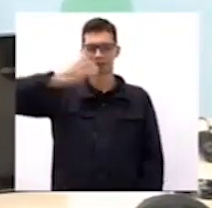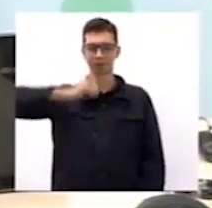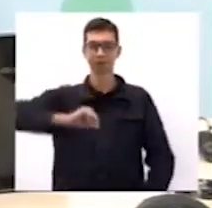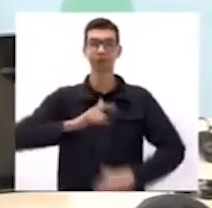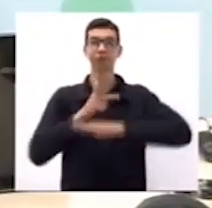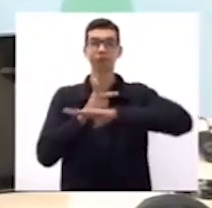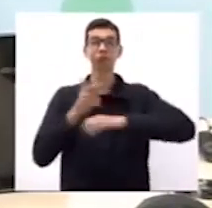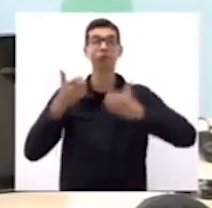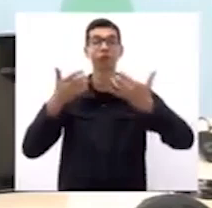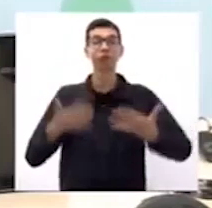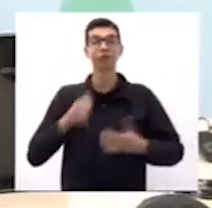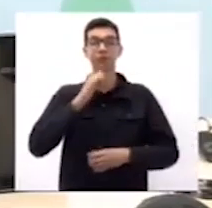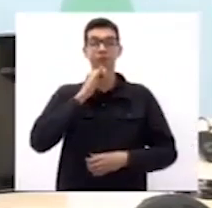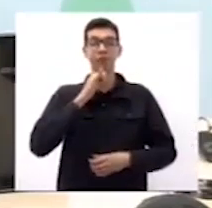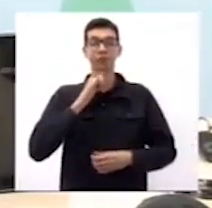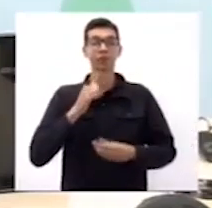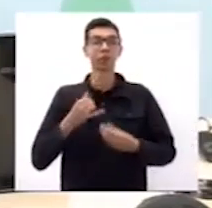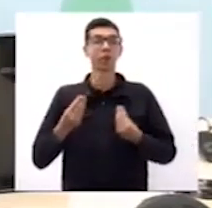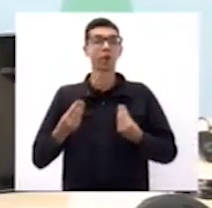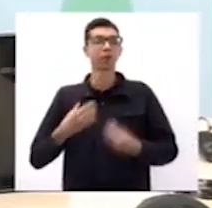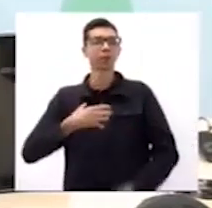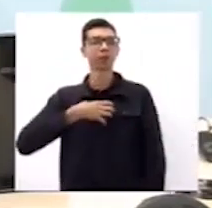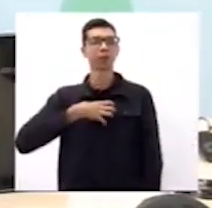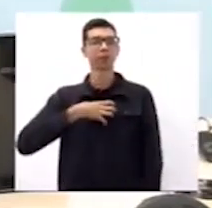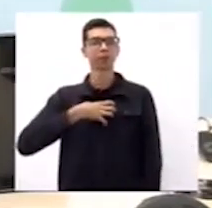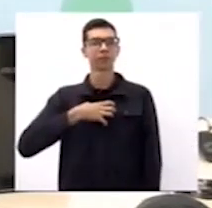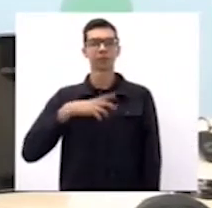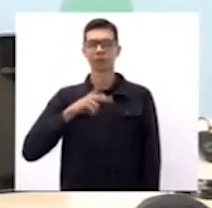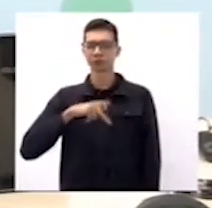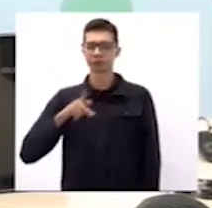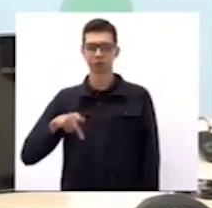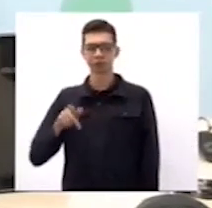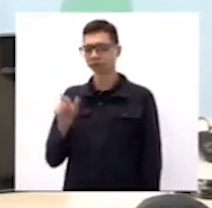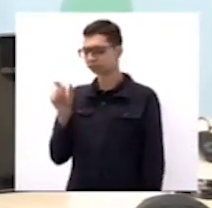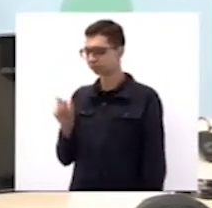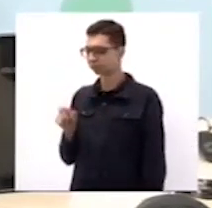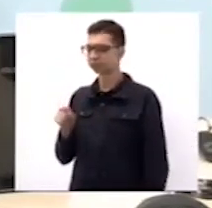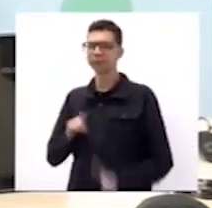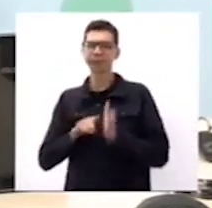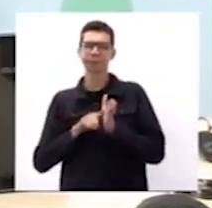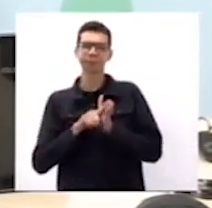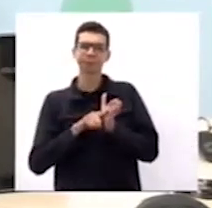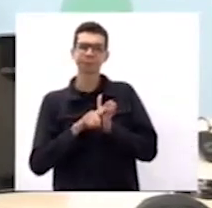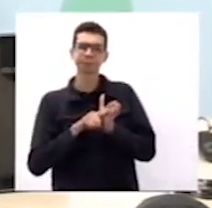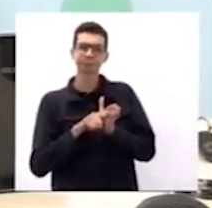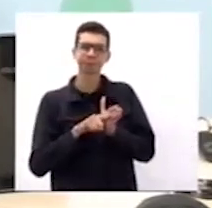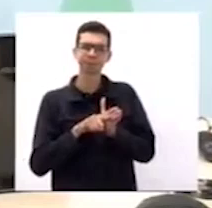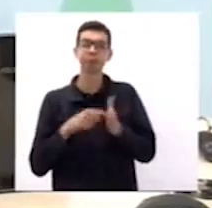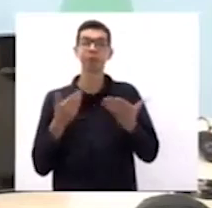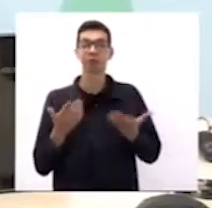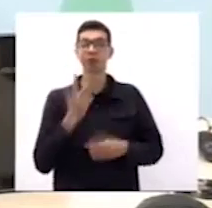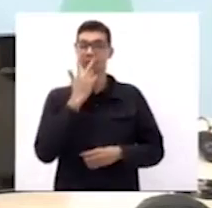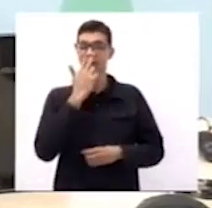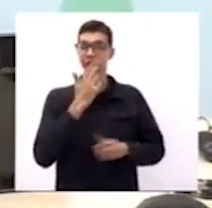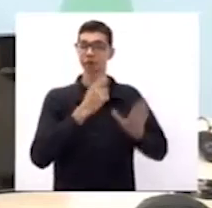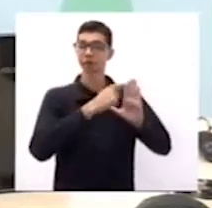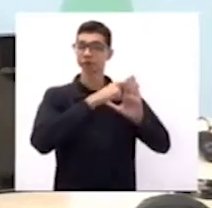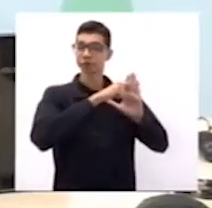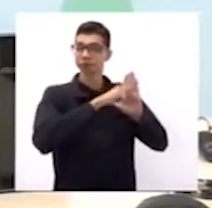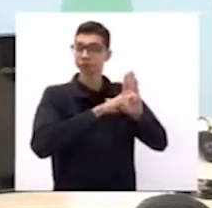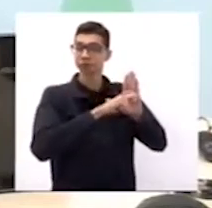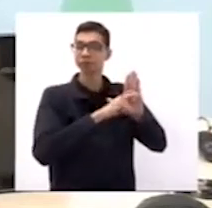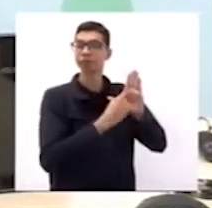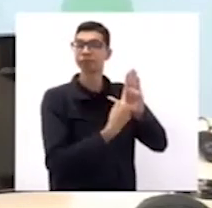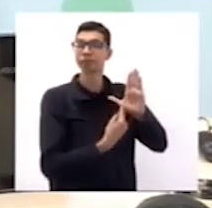a postura do professor investigativo, né? Eu acho que o diário de bordo, ele é fundamental.